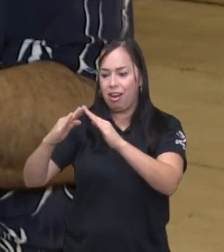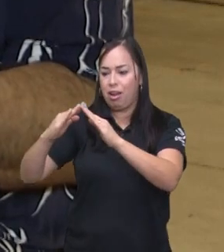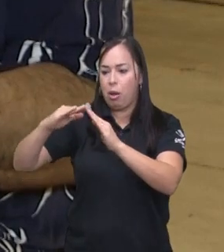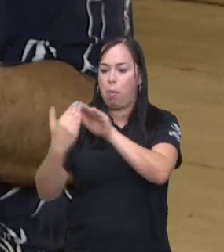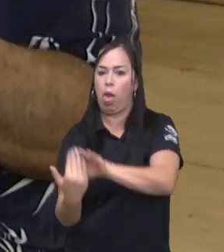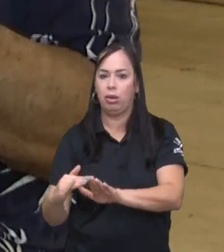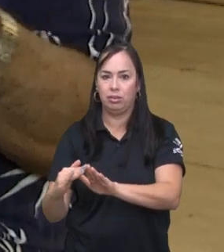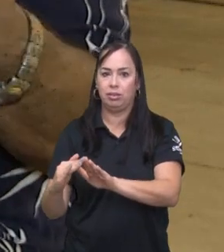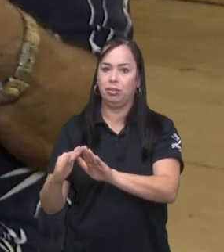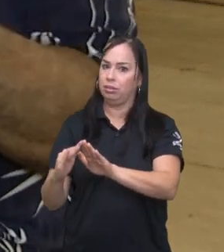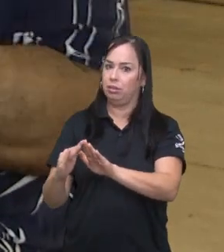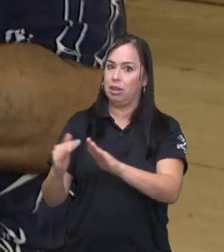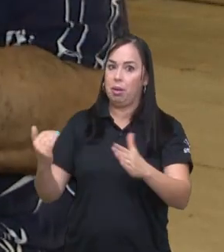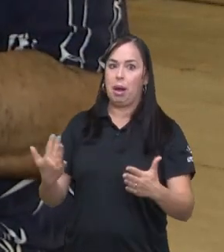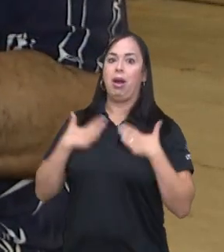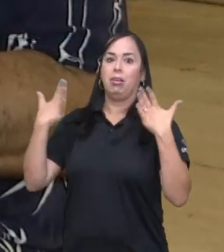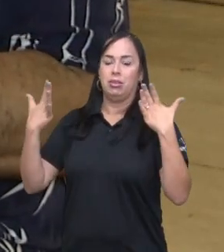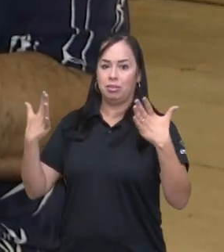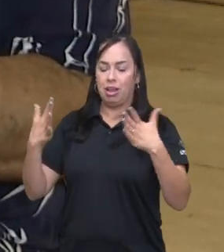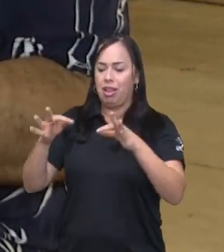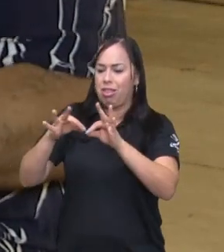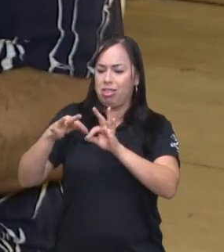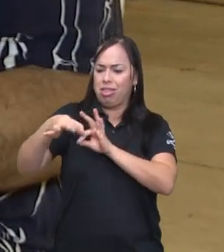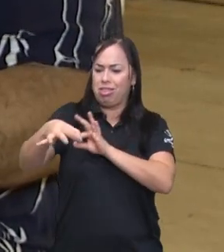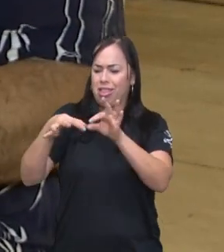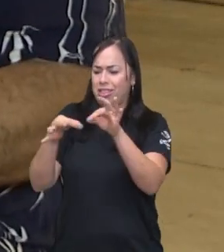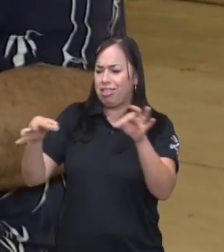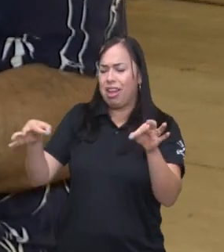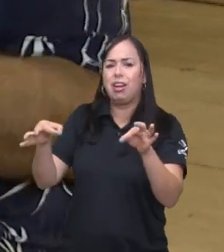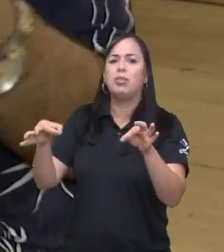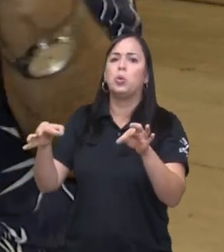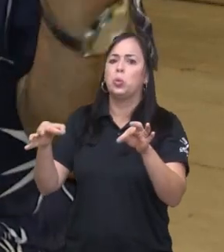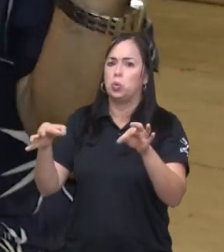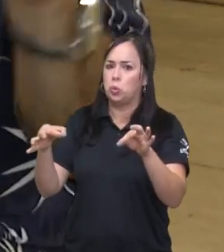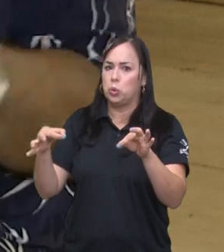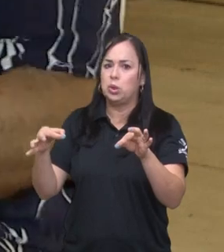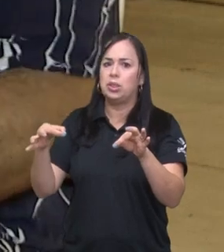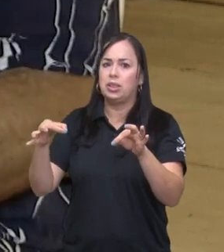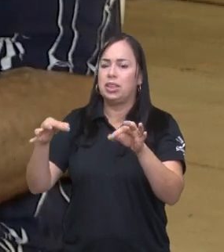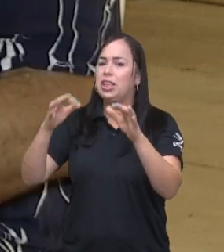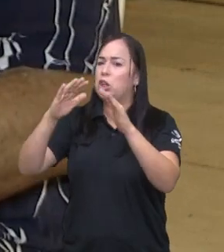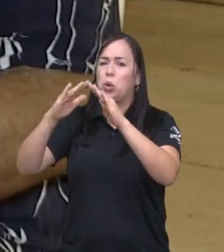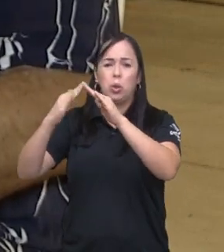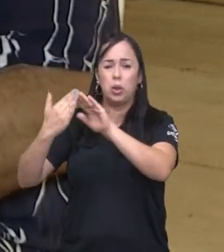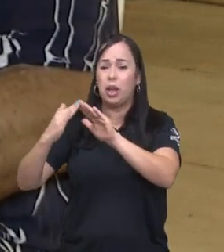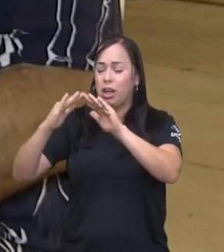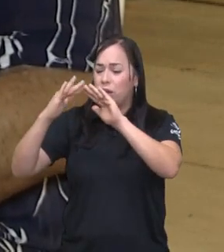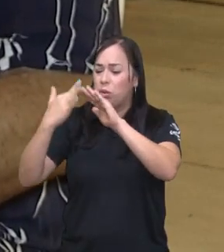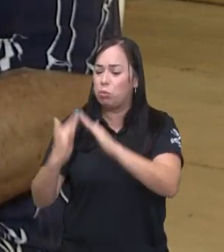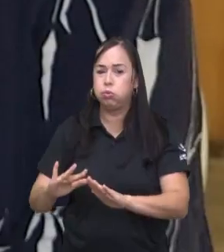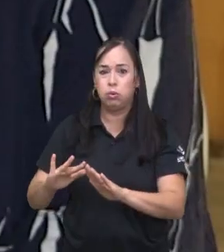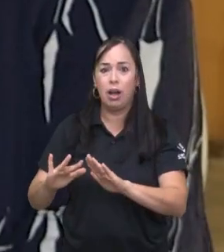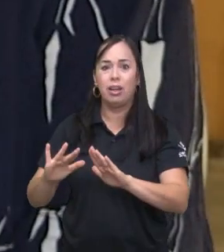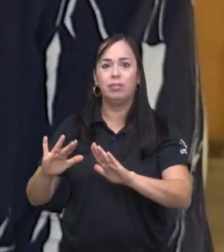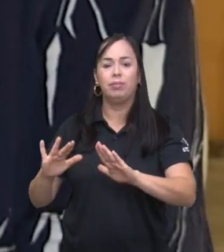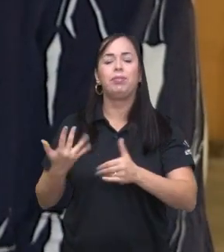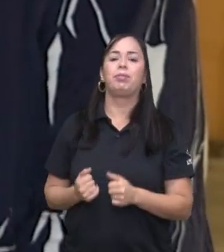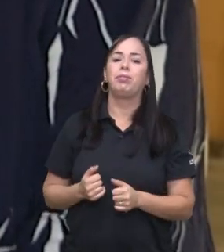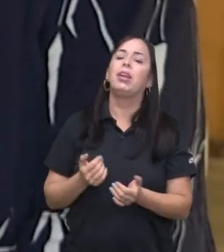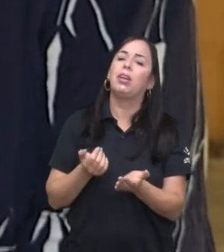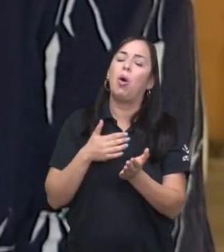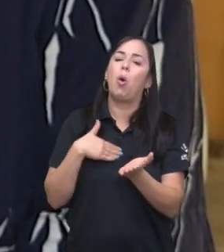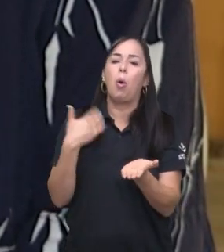porque era 30 por 30 o tamanho da igreja, e tudo foi ao chão, ficou só alicerce. E aí